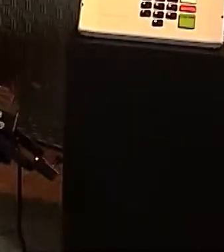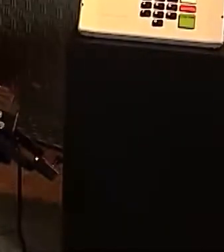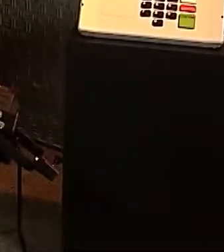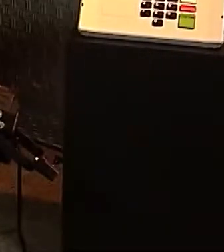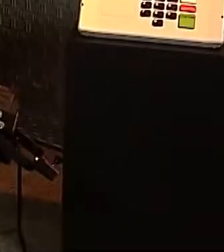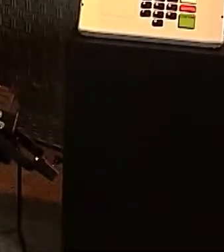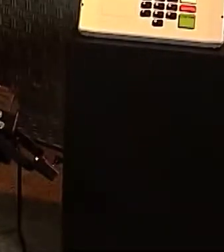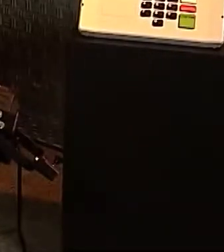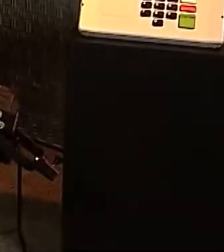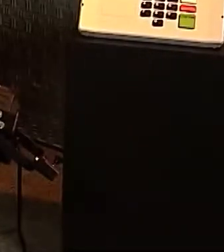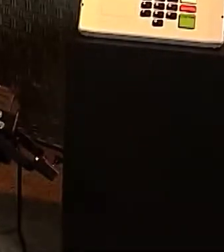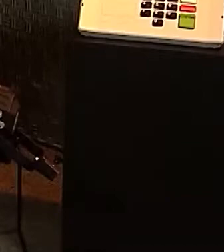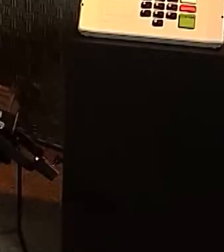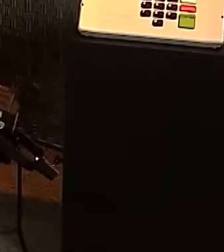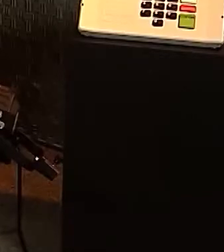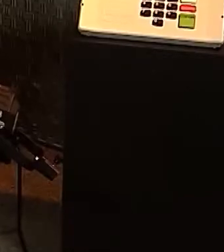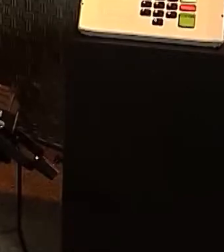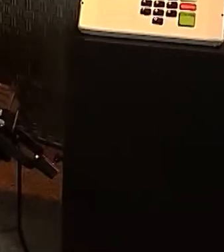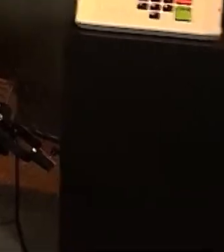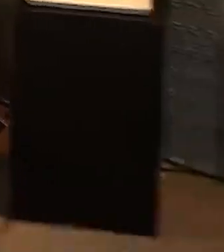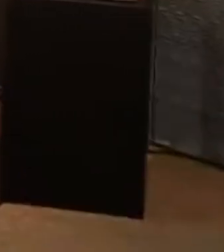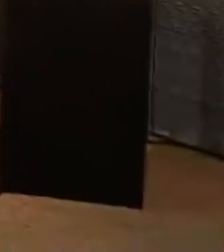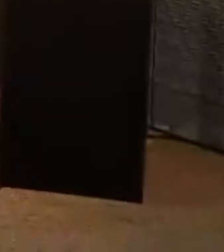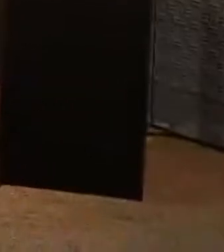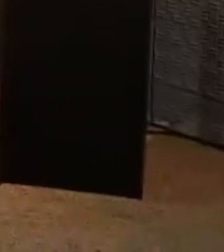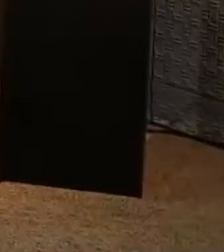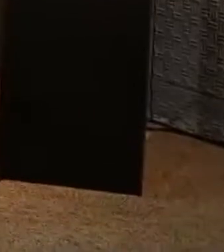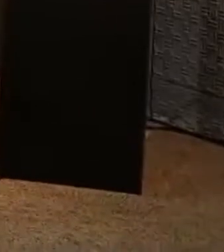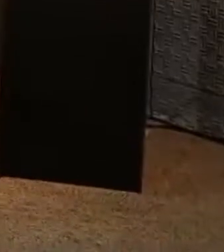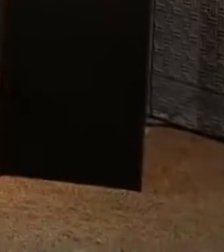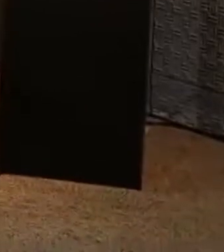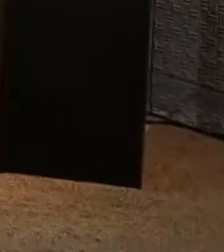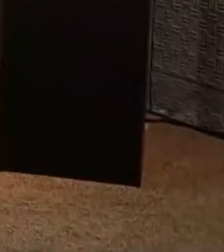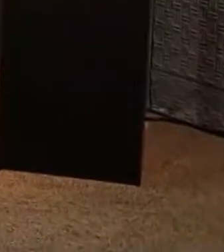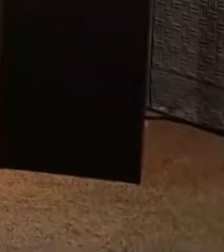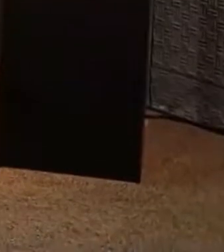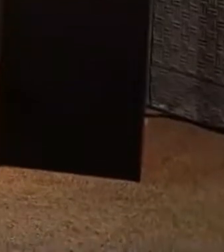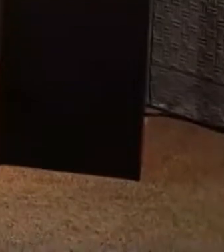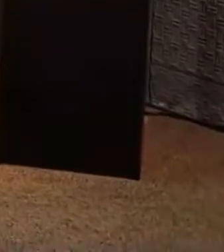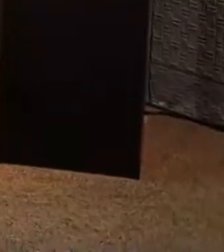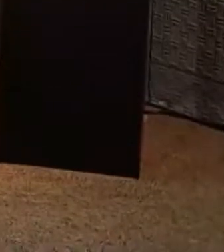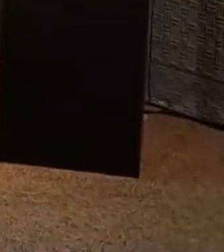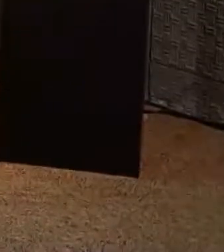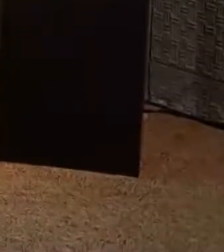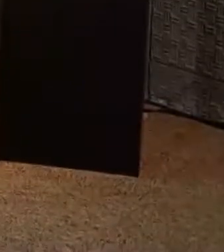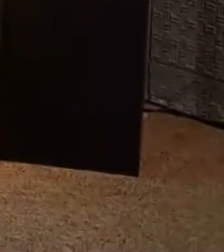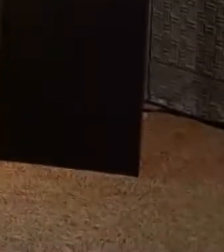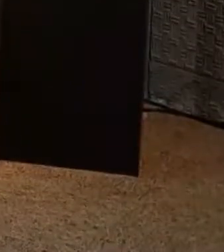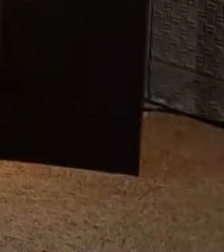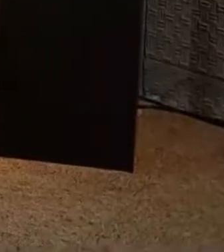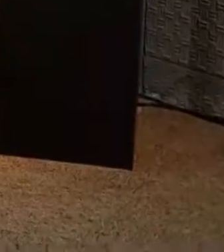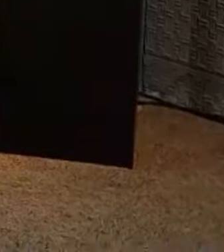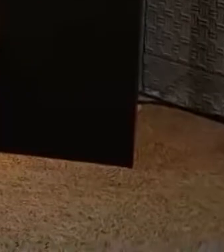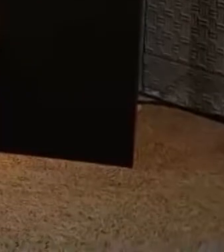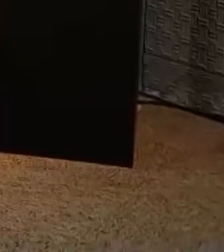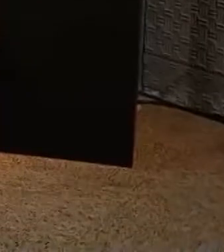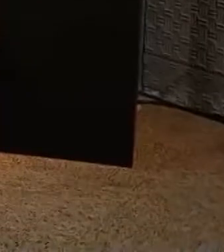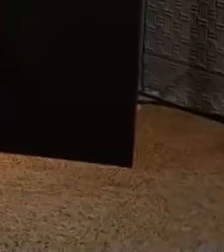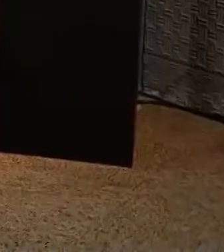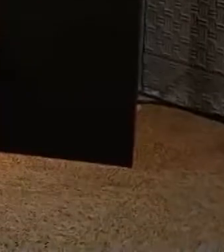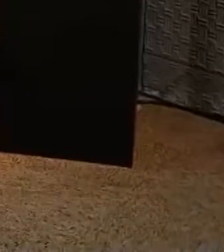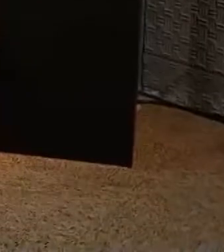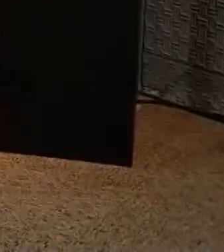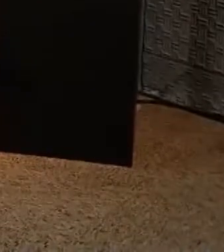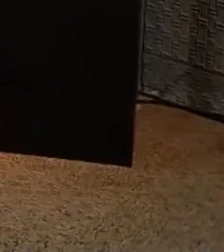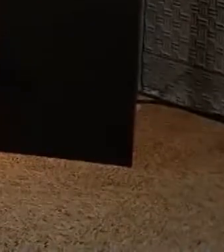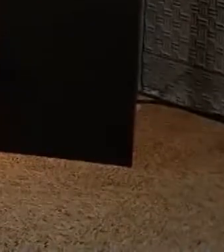público. Até porque o Tribunal Superior Eleitoral não tem que esconder nada de ninguém. E aí, quando as Forças Armadas entregaram